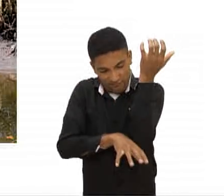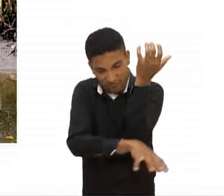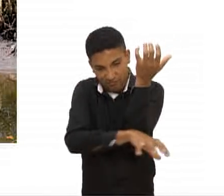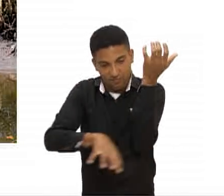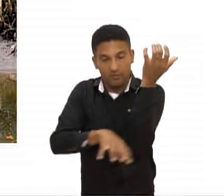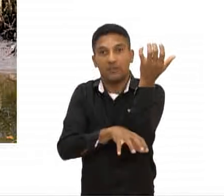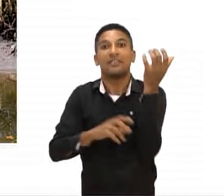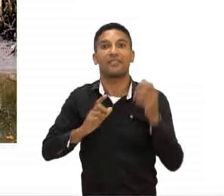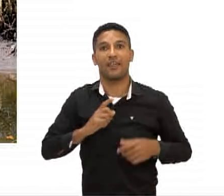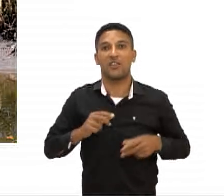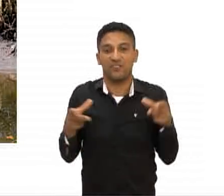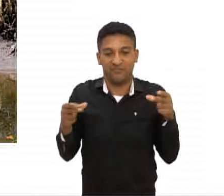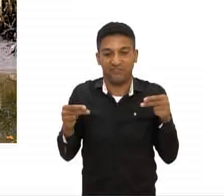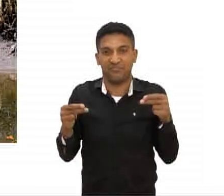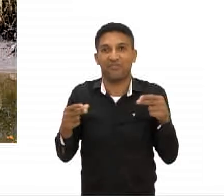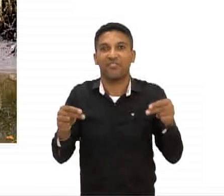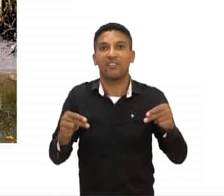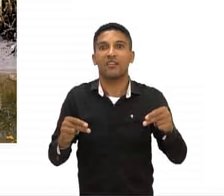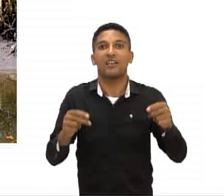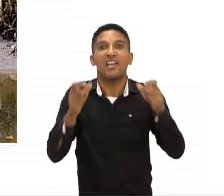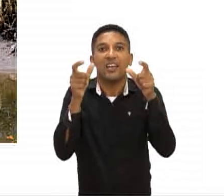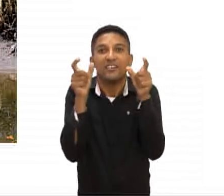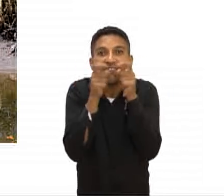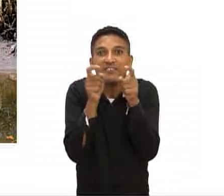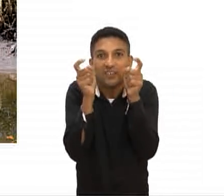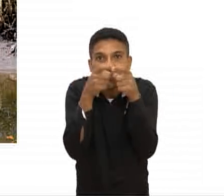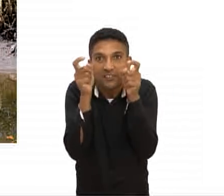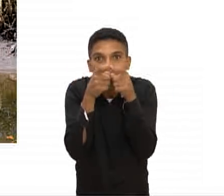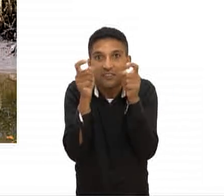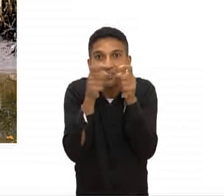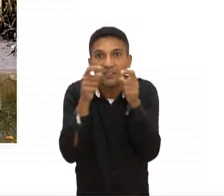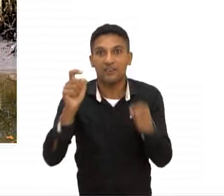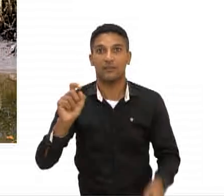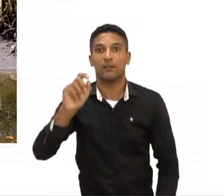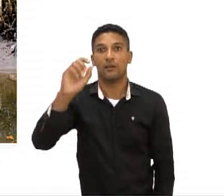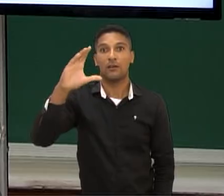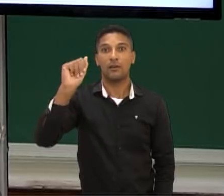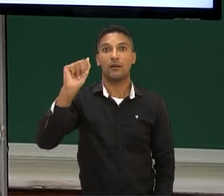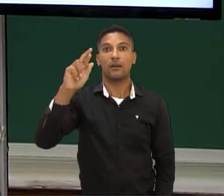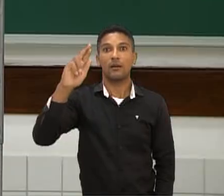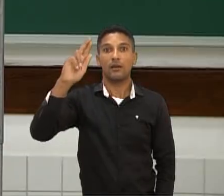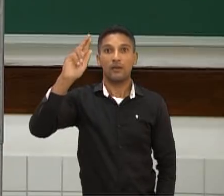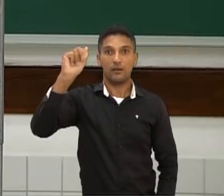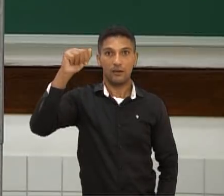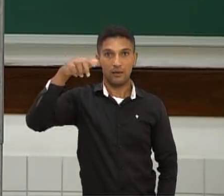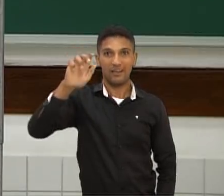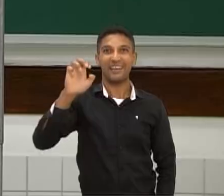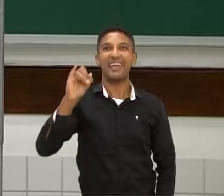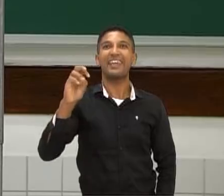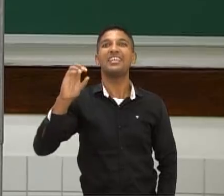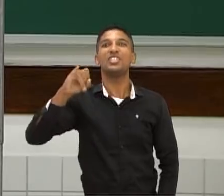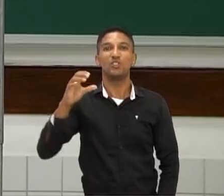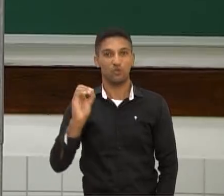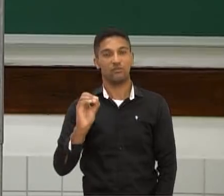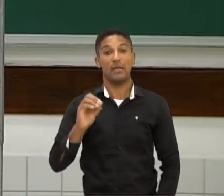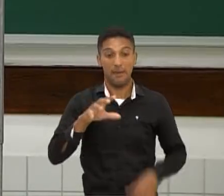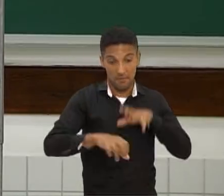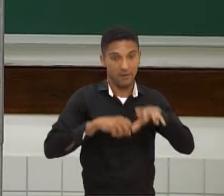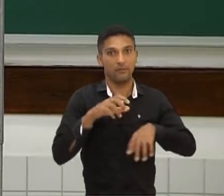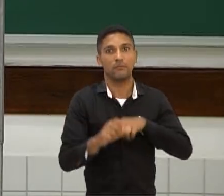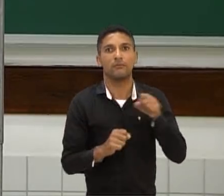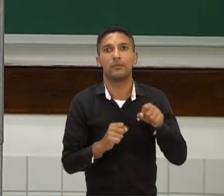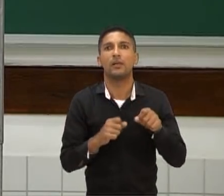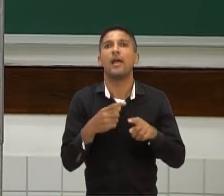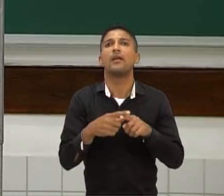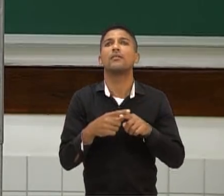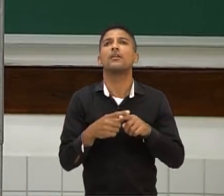de caranguejos, que é uma atividade bem importante para os ribeirinhos. Quem são os ribeirinhos? As